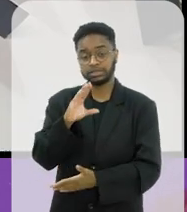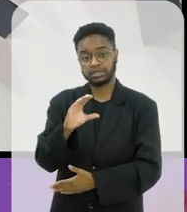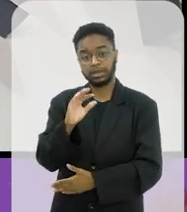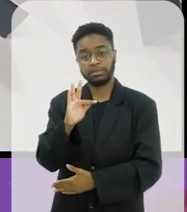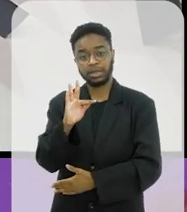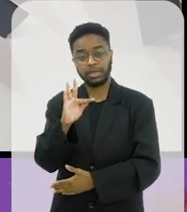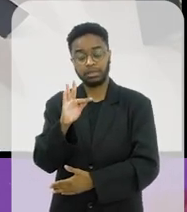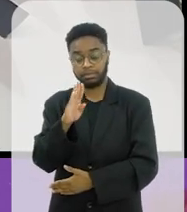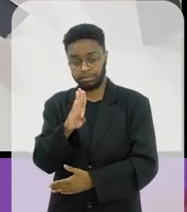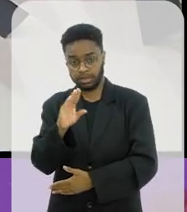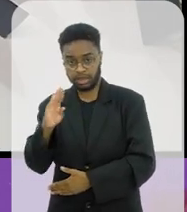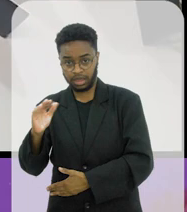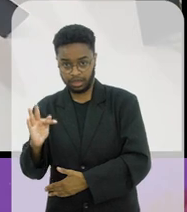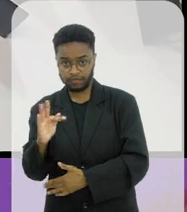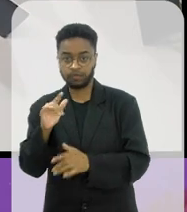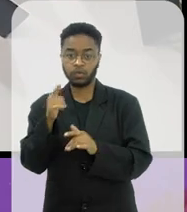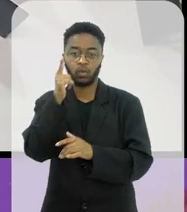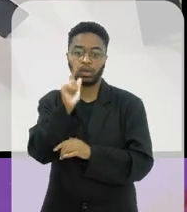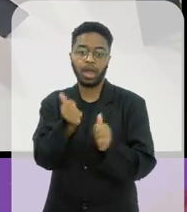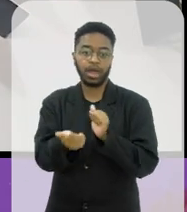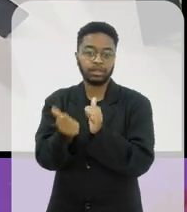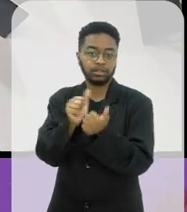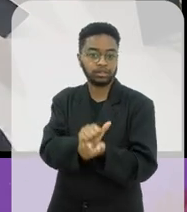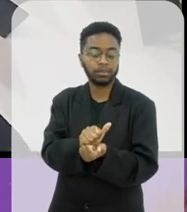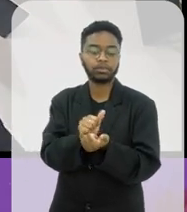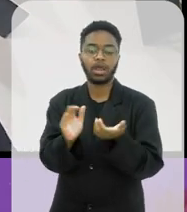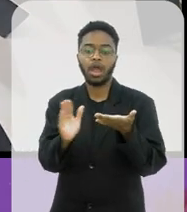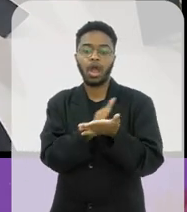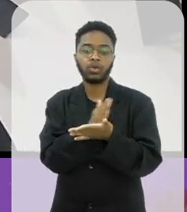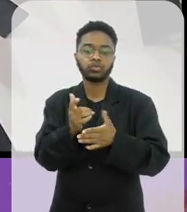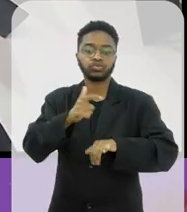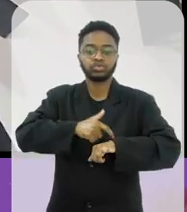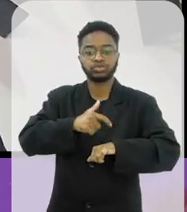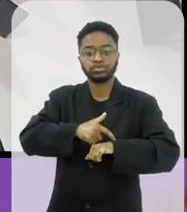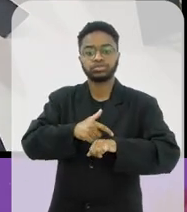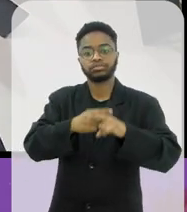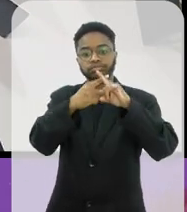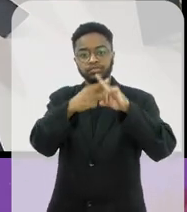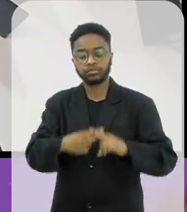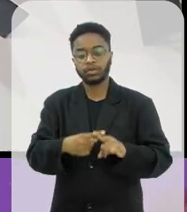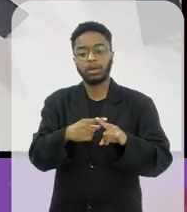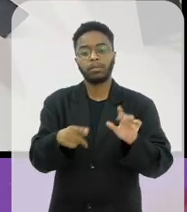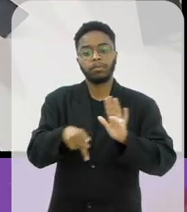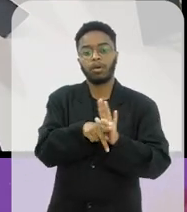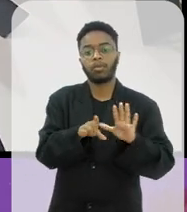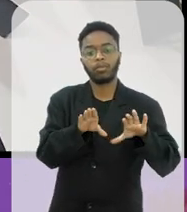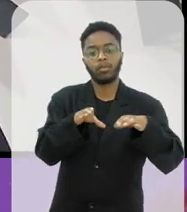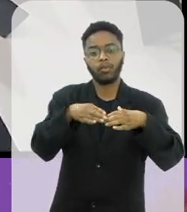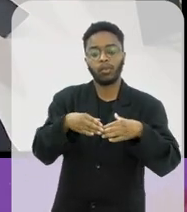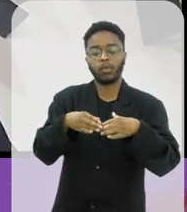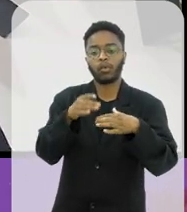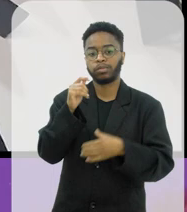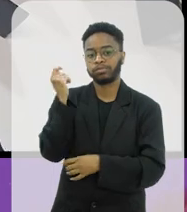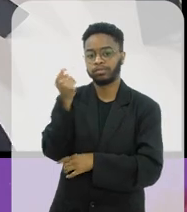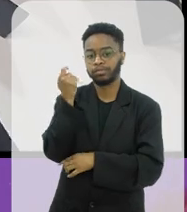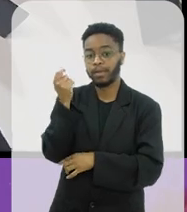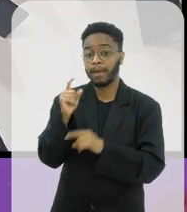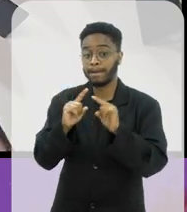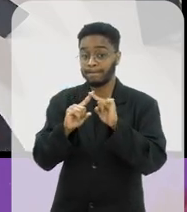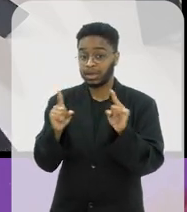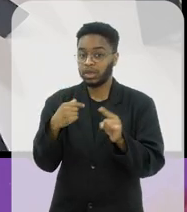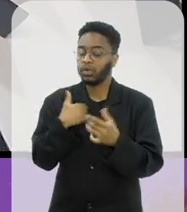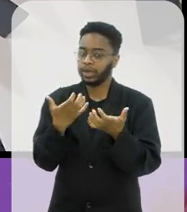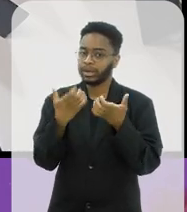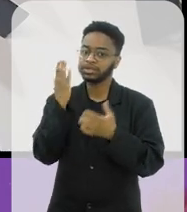vai conseguir adequar, em algumas delas, os jogos dos clubes gaúchos. Mas eu quero